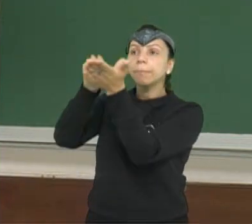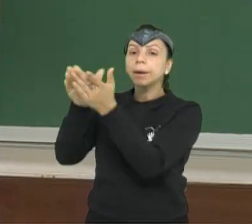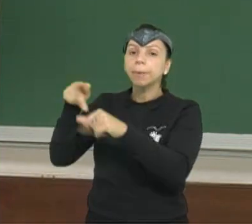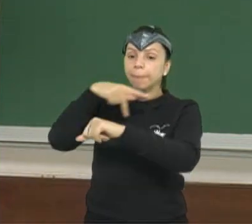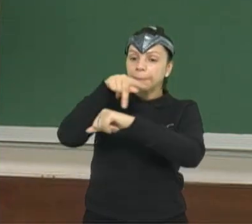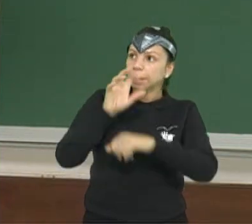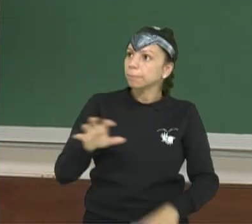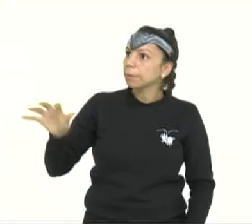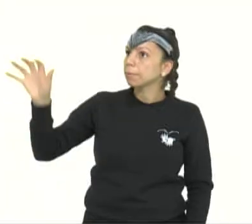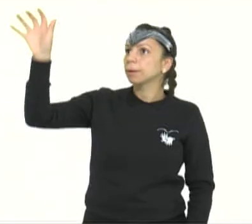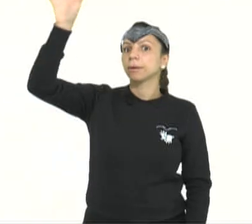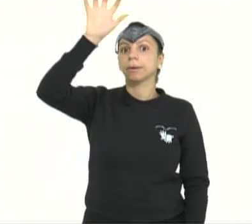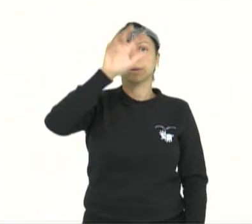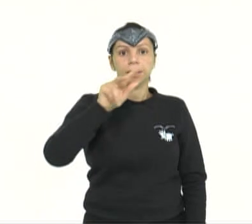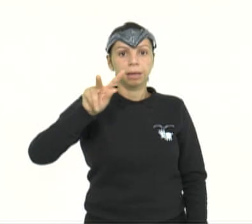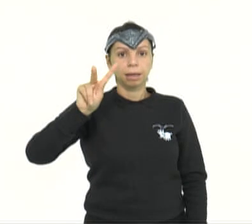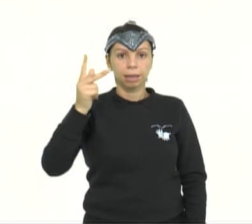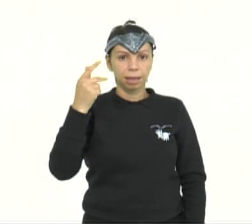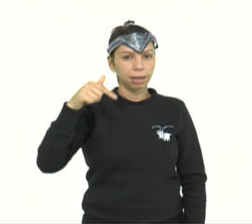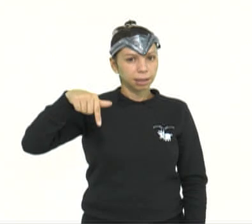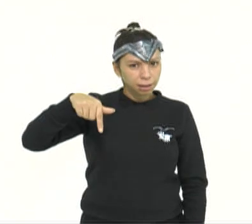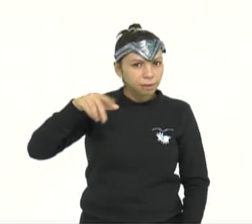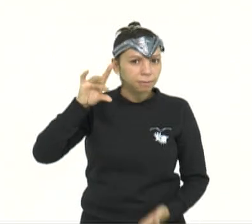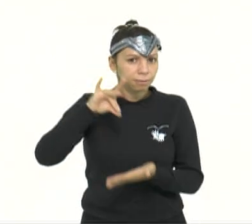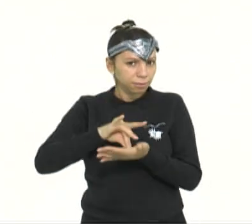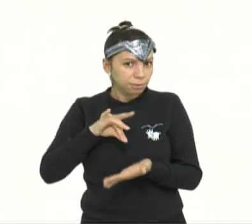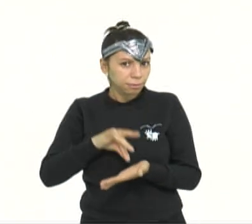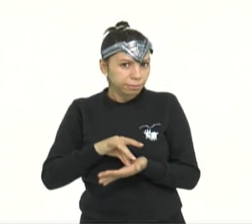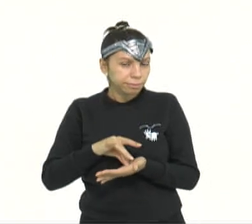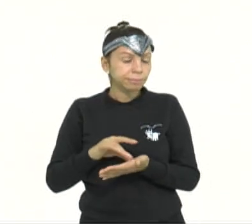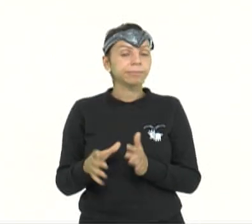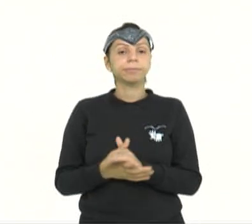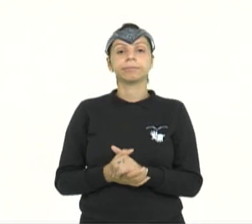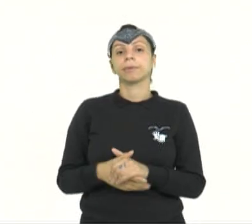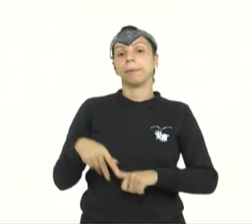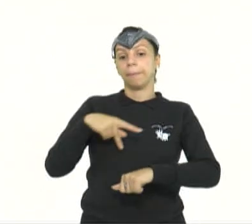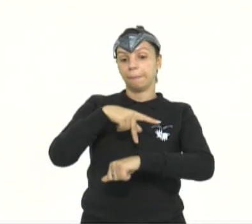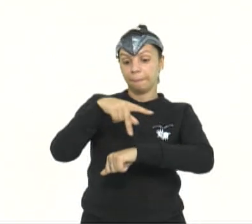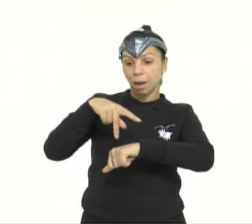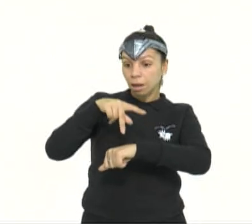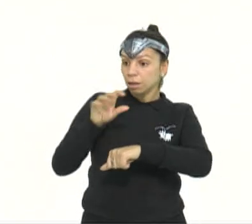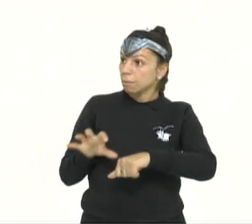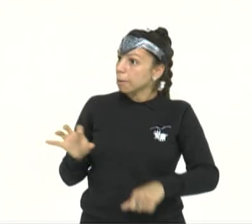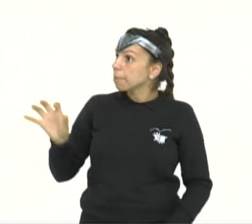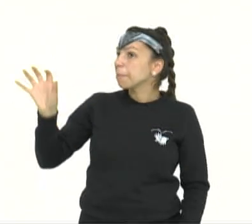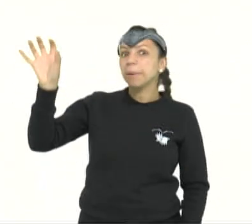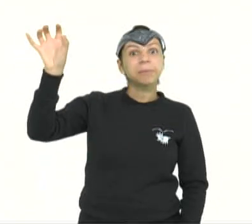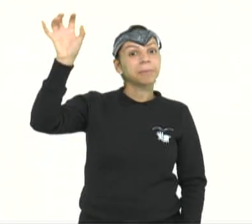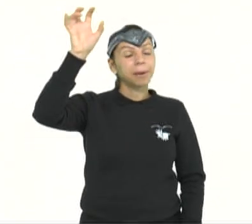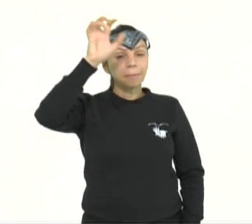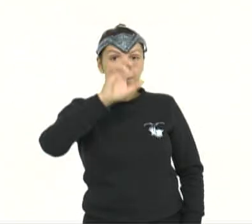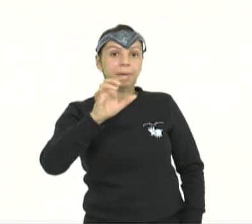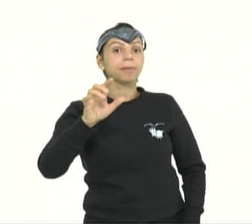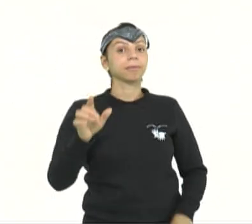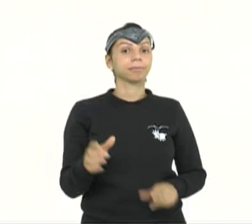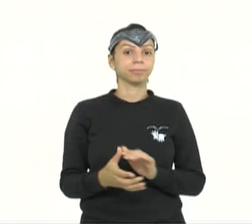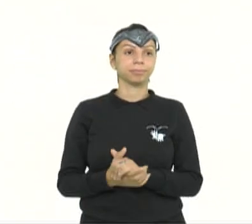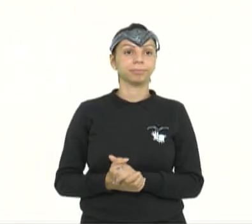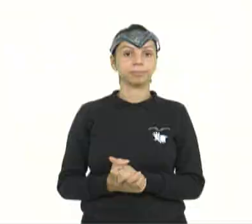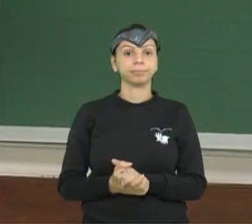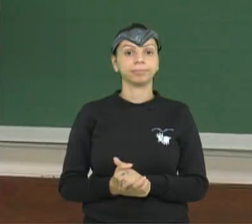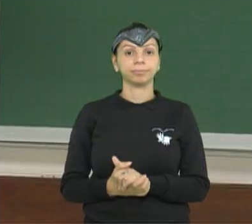países? Verdadeiro, sim, em vários países e a gente inclusive viu eles ali,